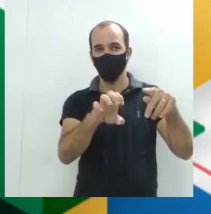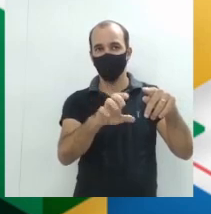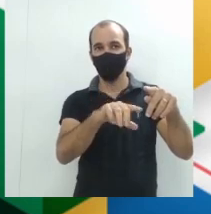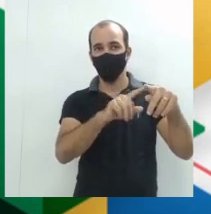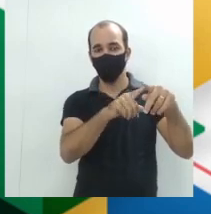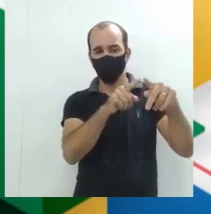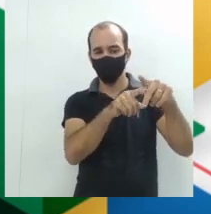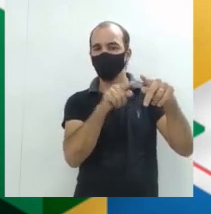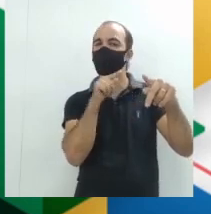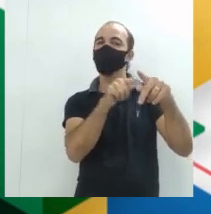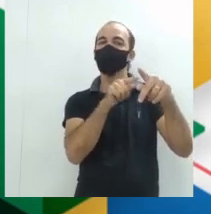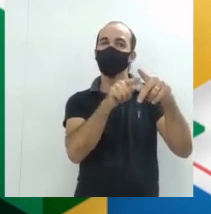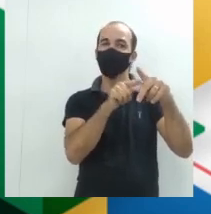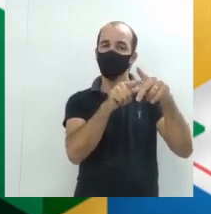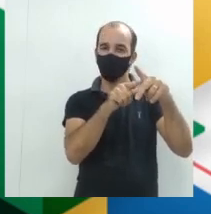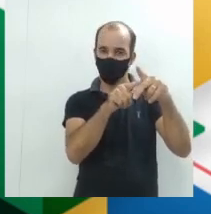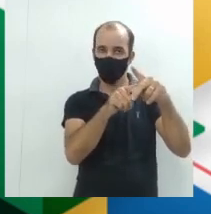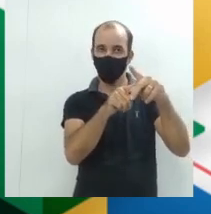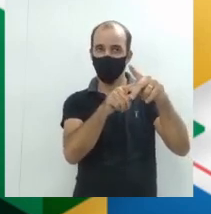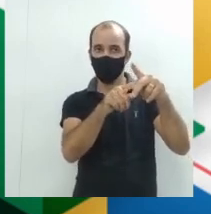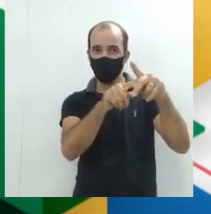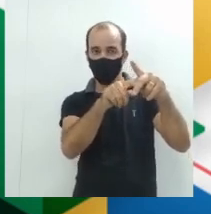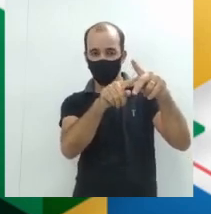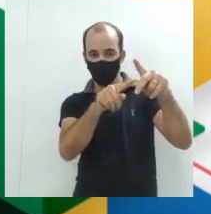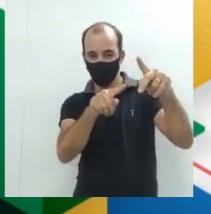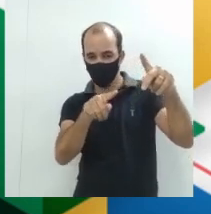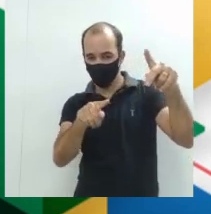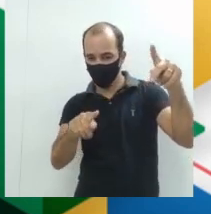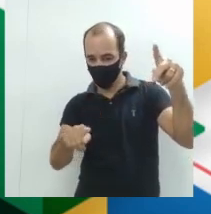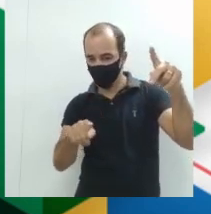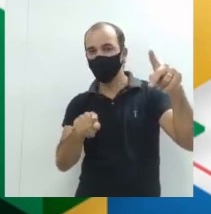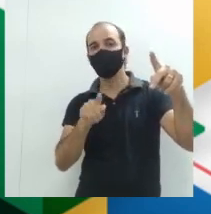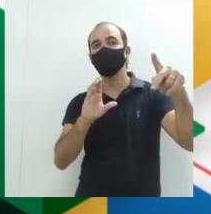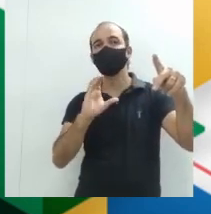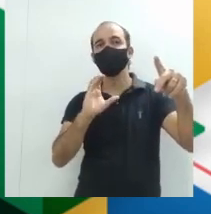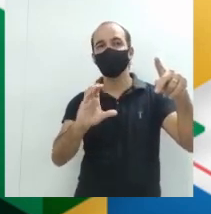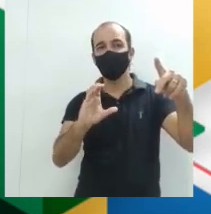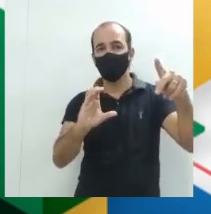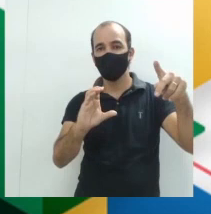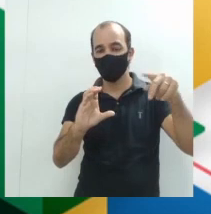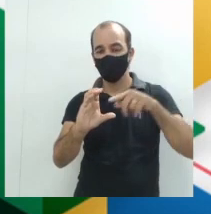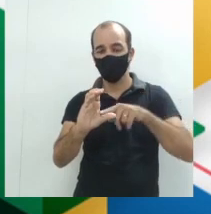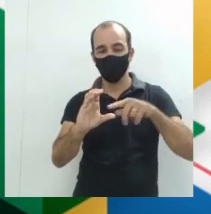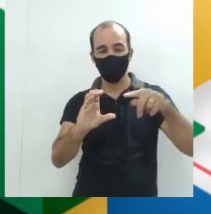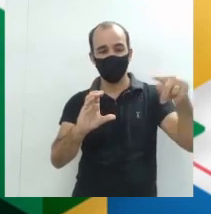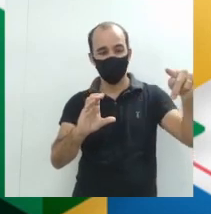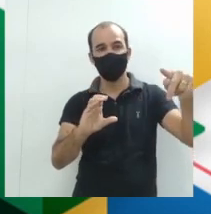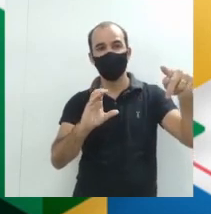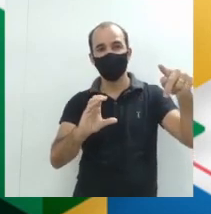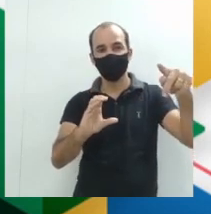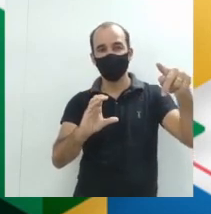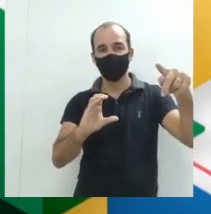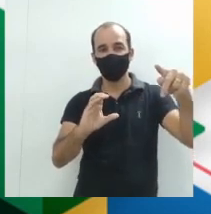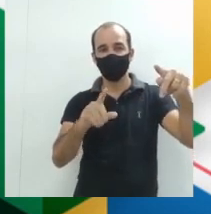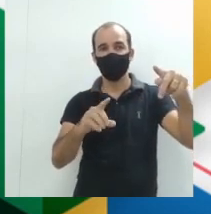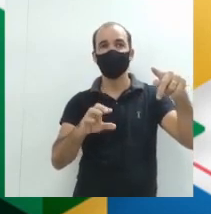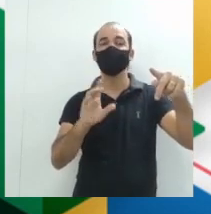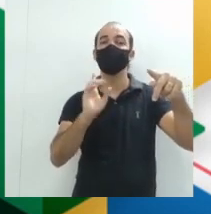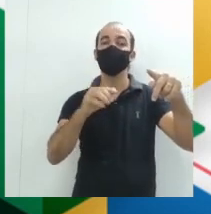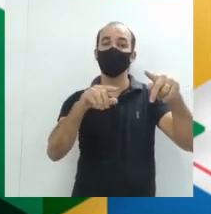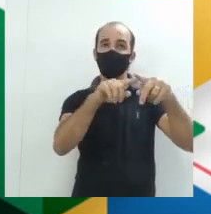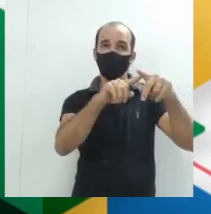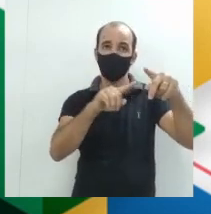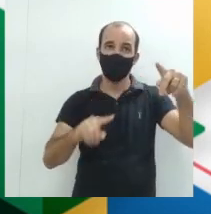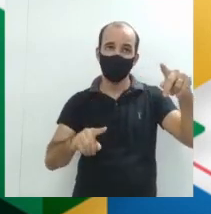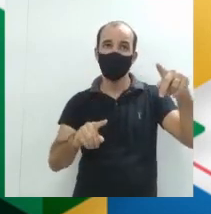em espanhol, chico, onde está a aceleração centrípeta? A aceleração centrípeta, ela